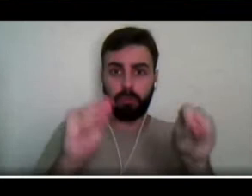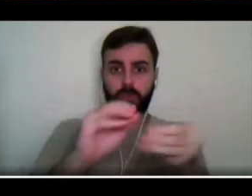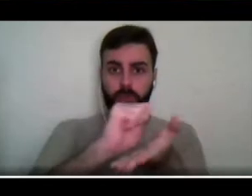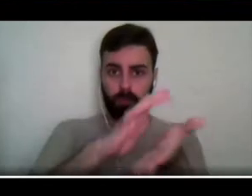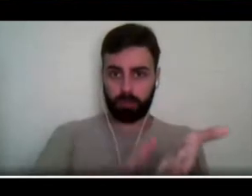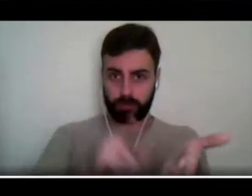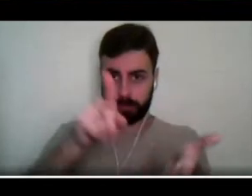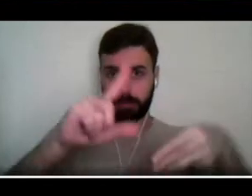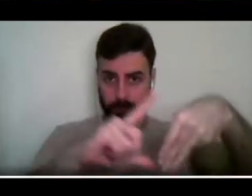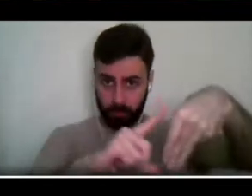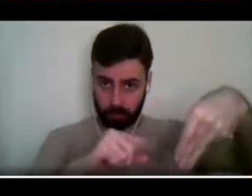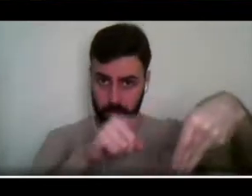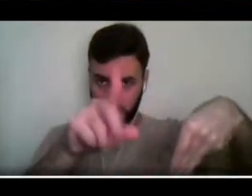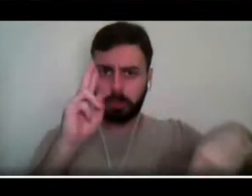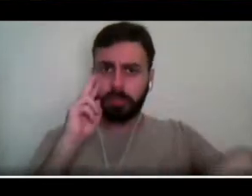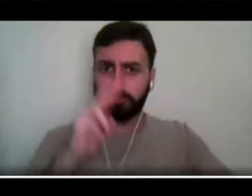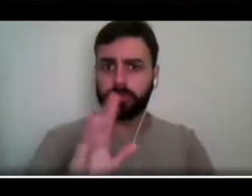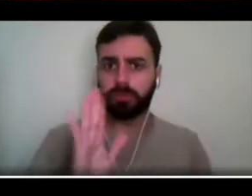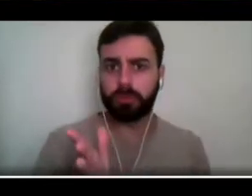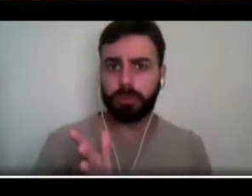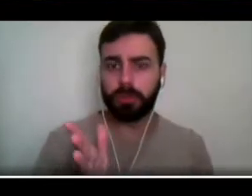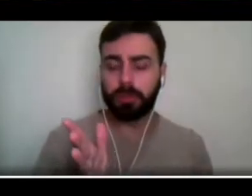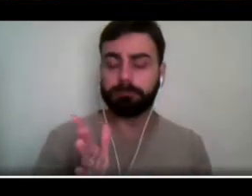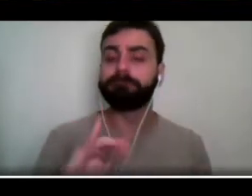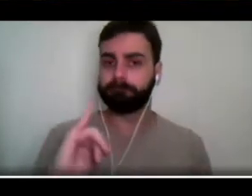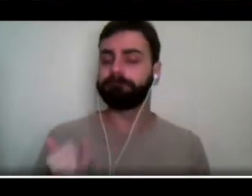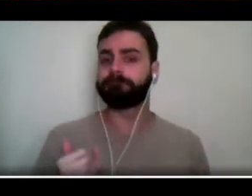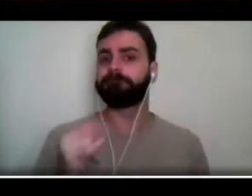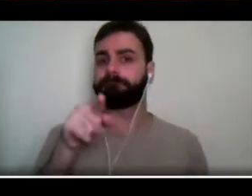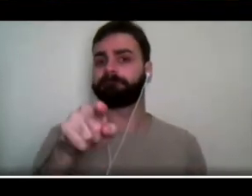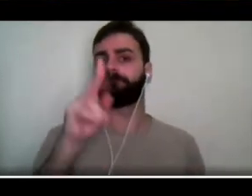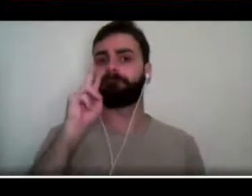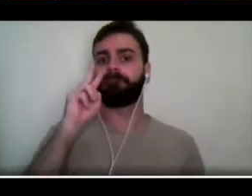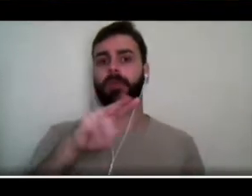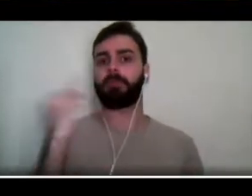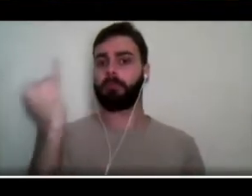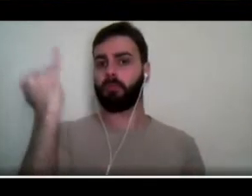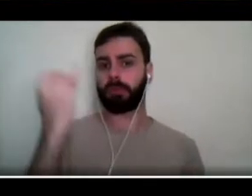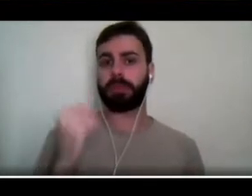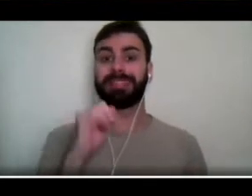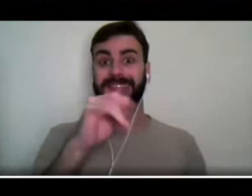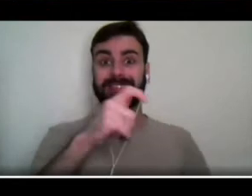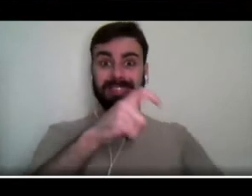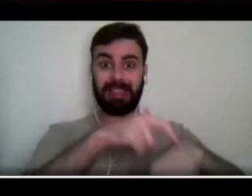Então, dei uma revisada lá, tá? O exercício 2.50.